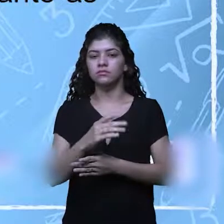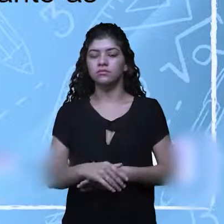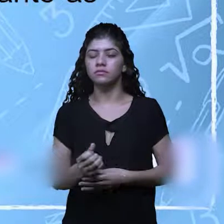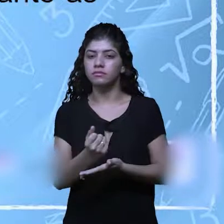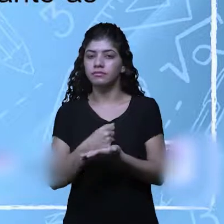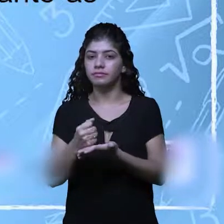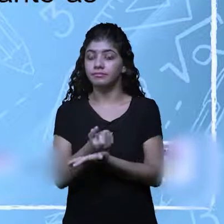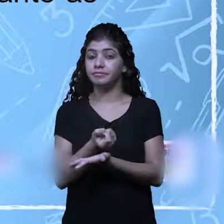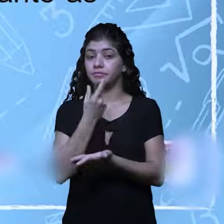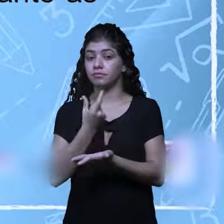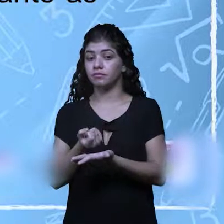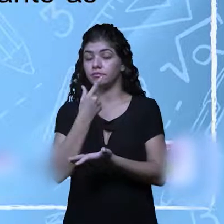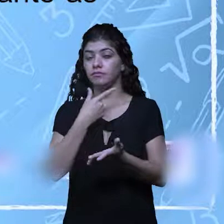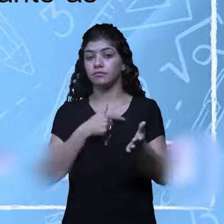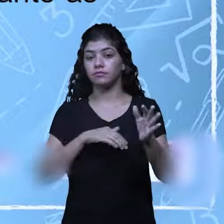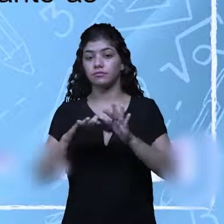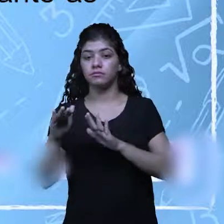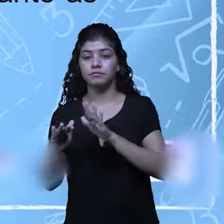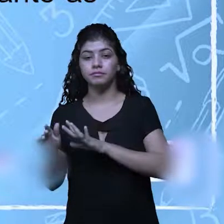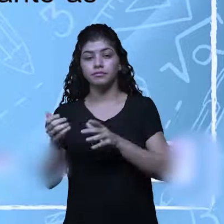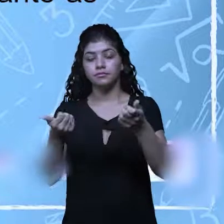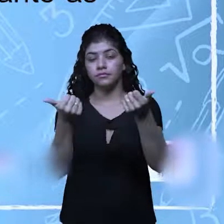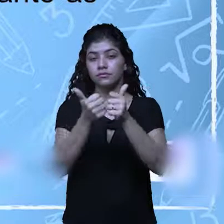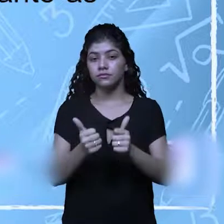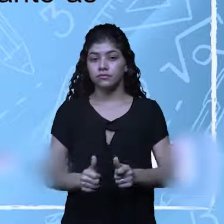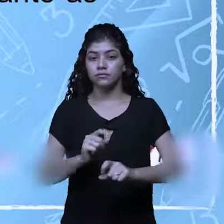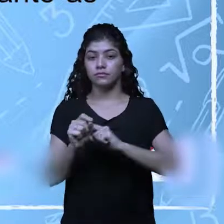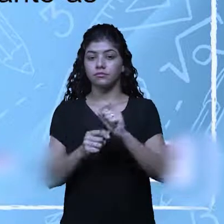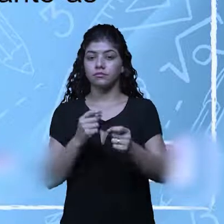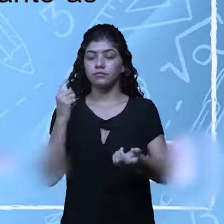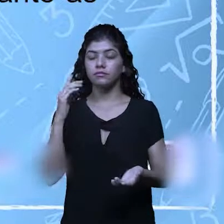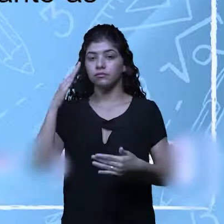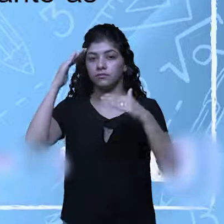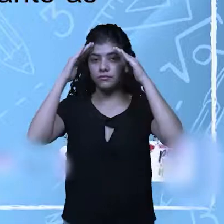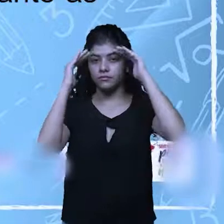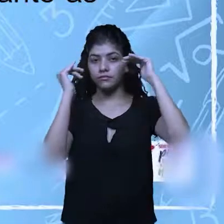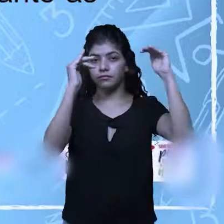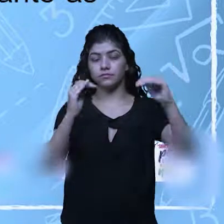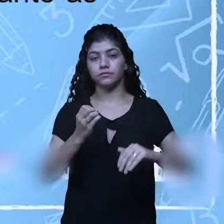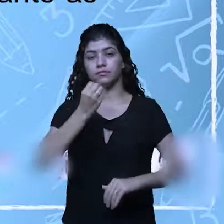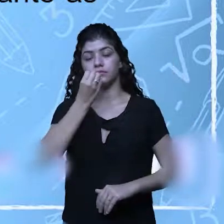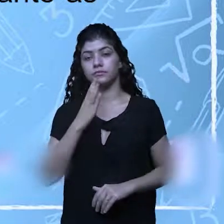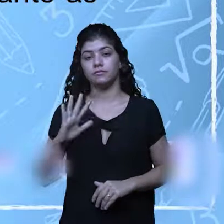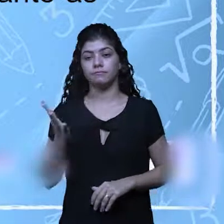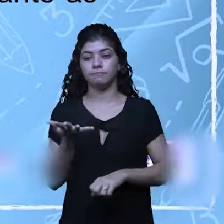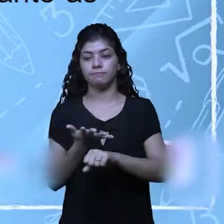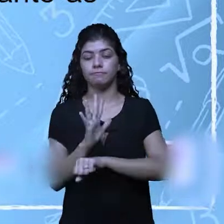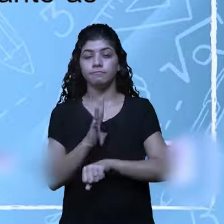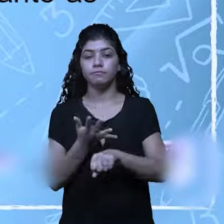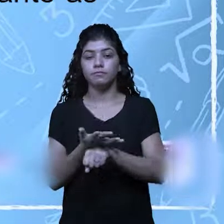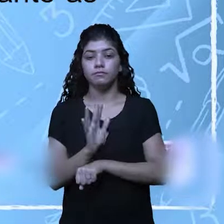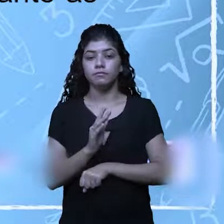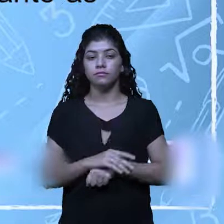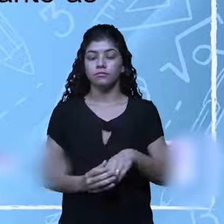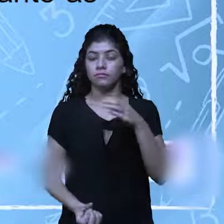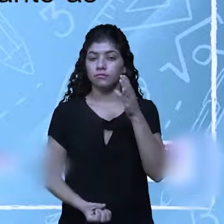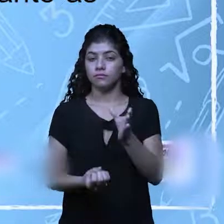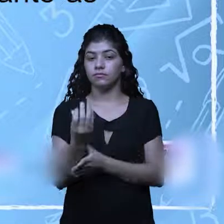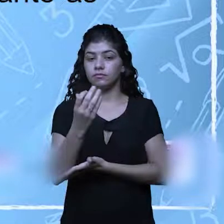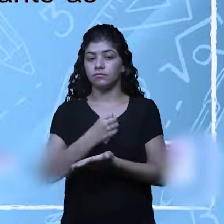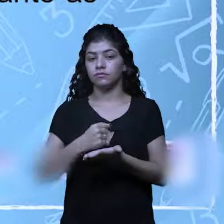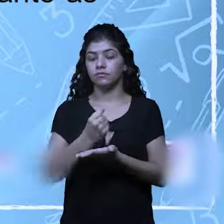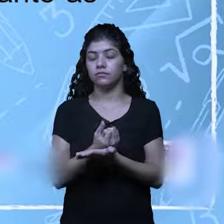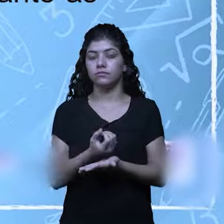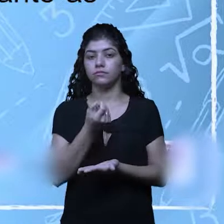para padronizar a verificação do cumprimento das boas práticas de fabricação de medicamentos,